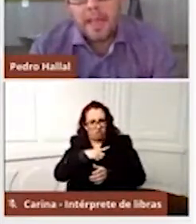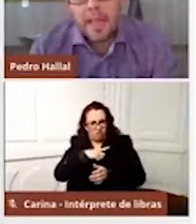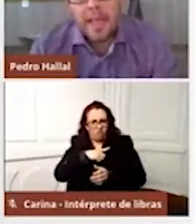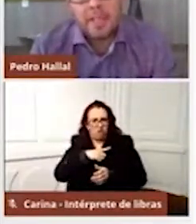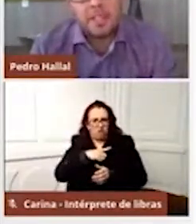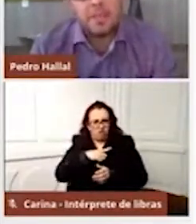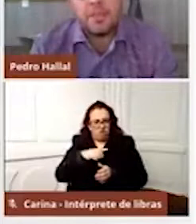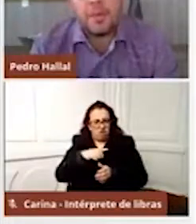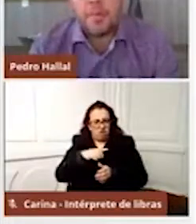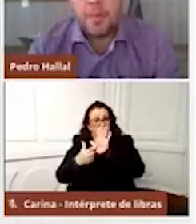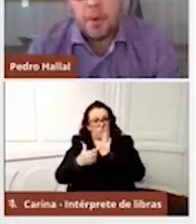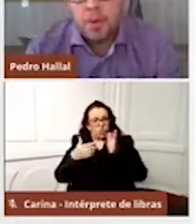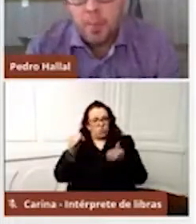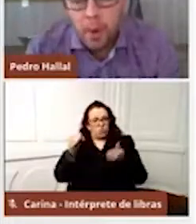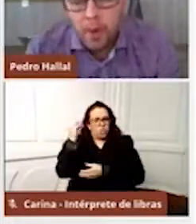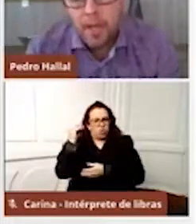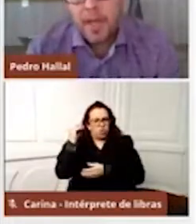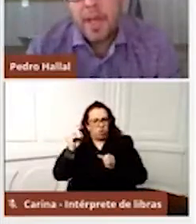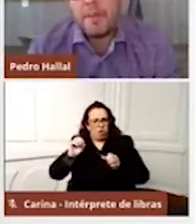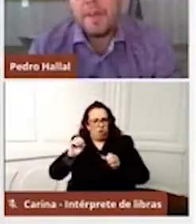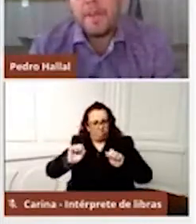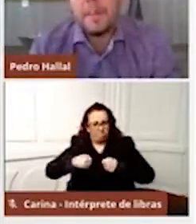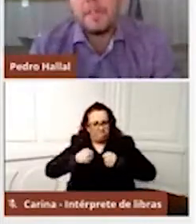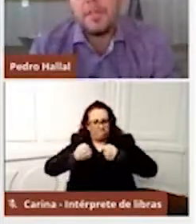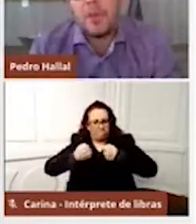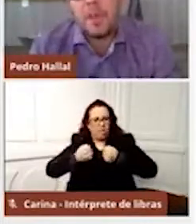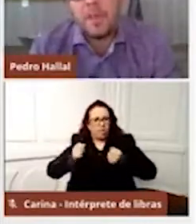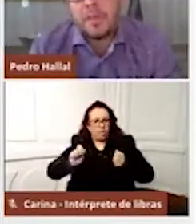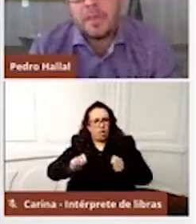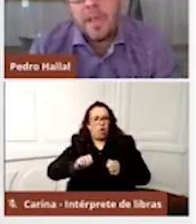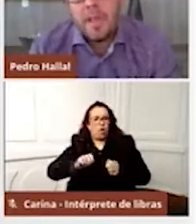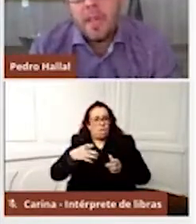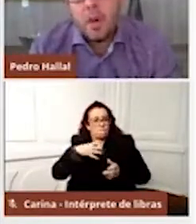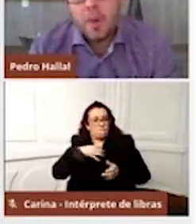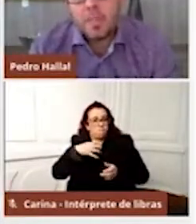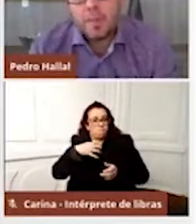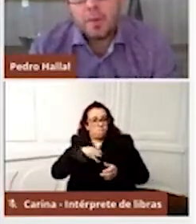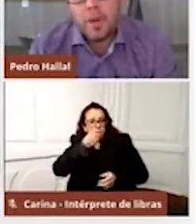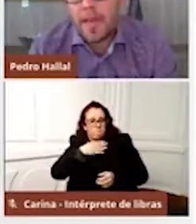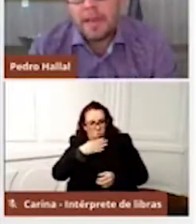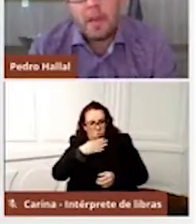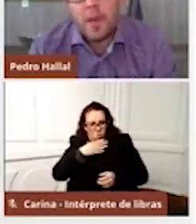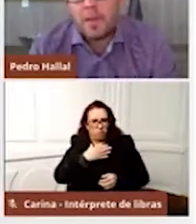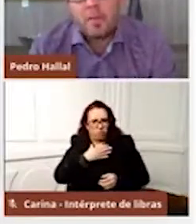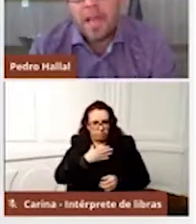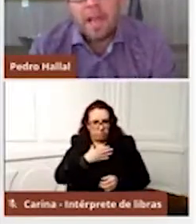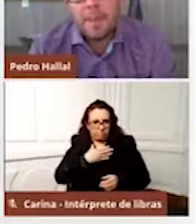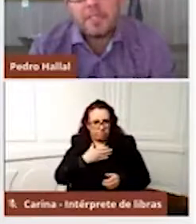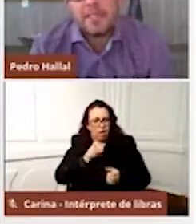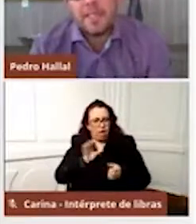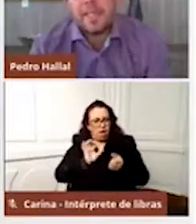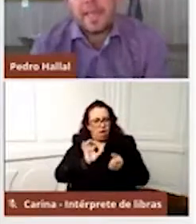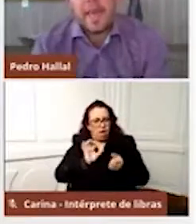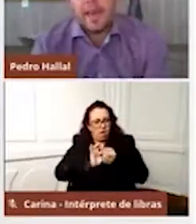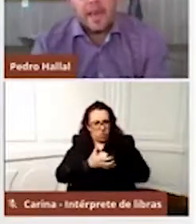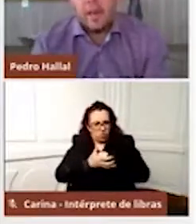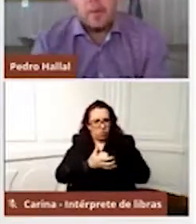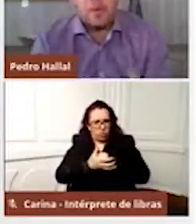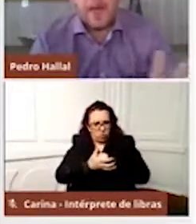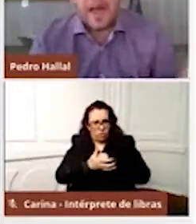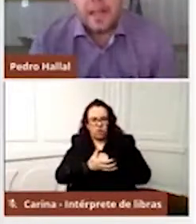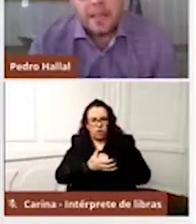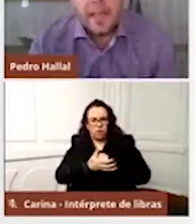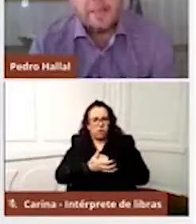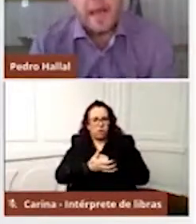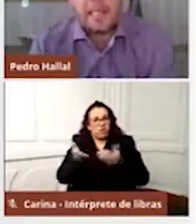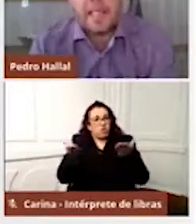Porto Alegre tem reagido de forma muito boa à pandemia de coronavírus, e hoje Porto Alegre não dá nem para dizer que é